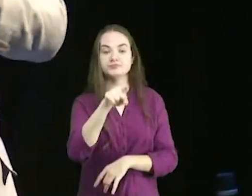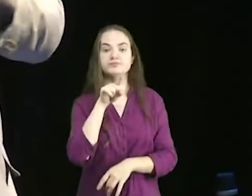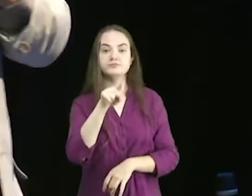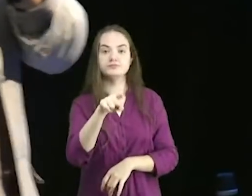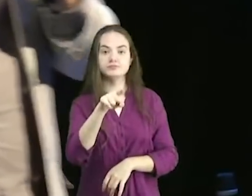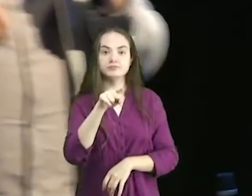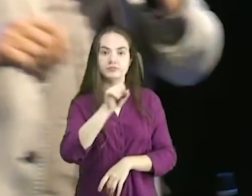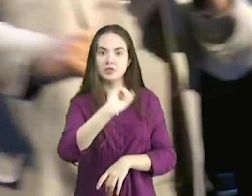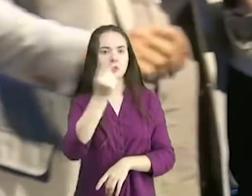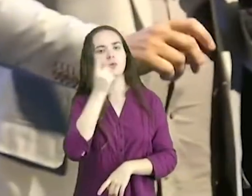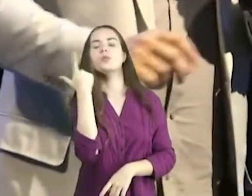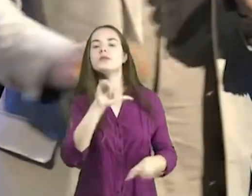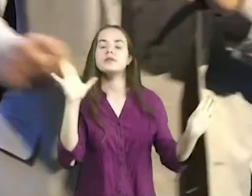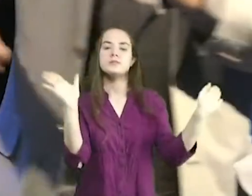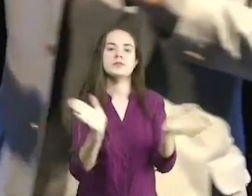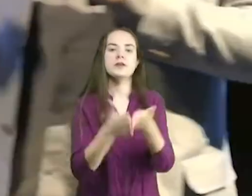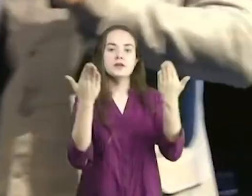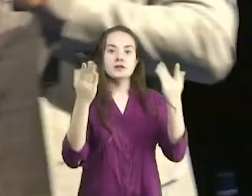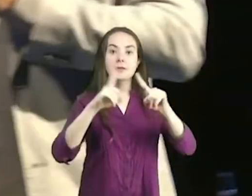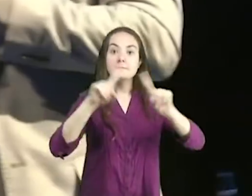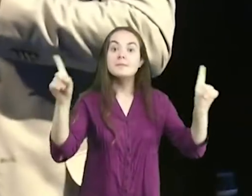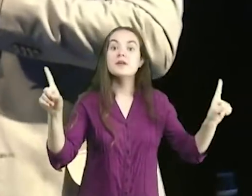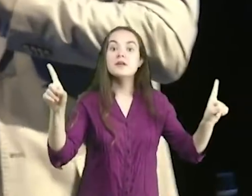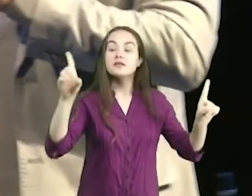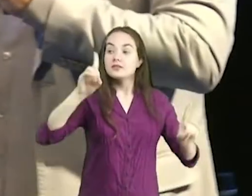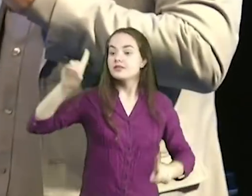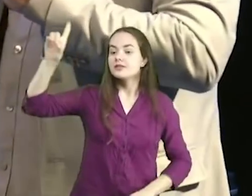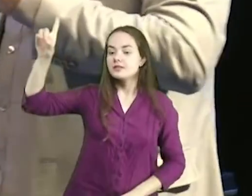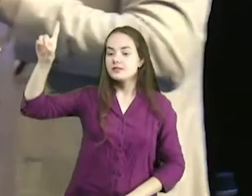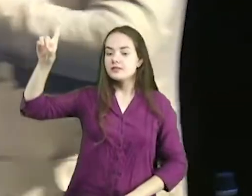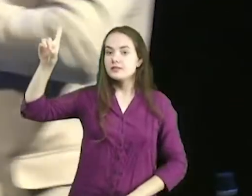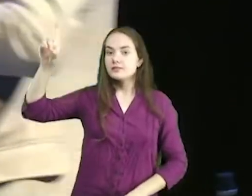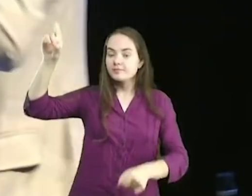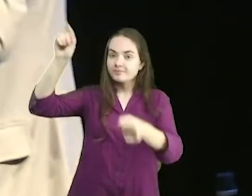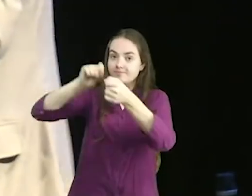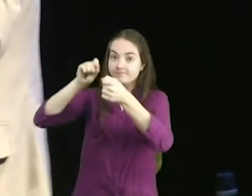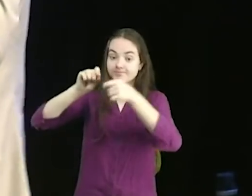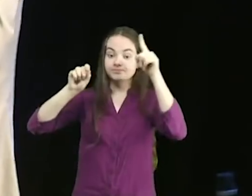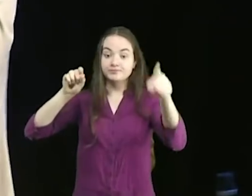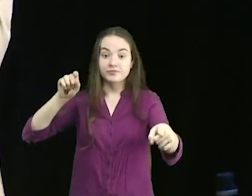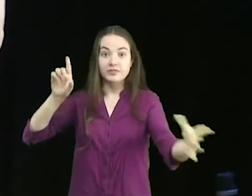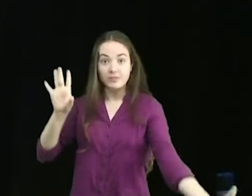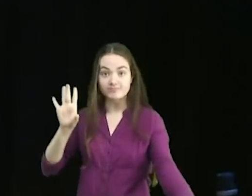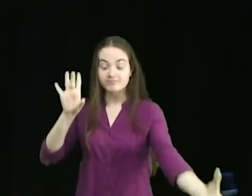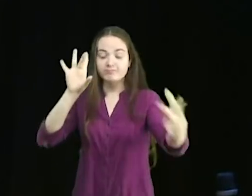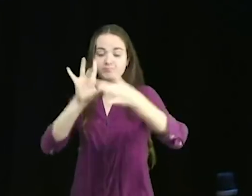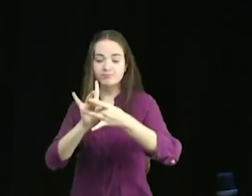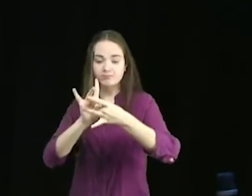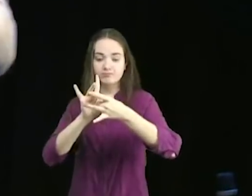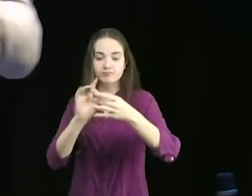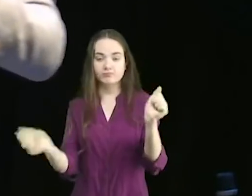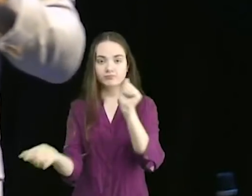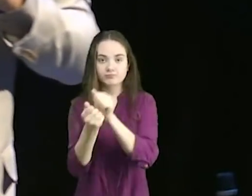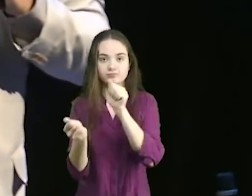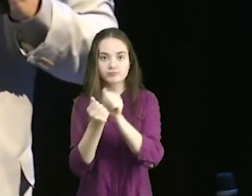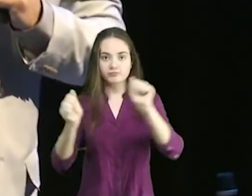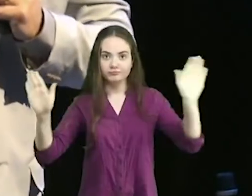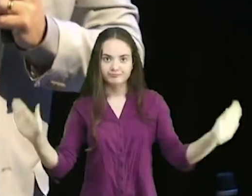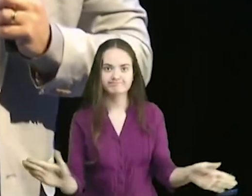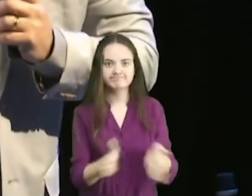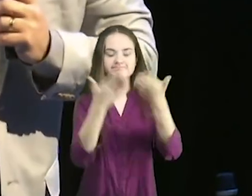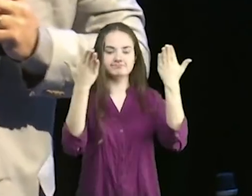do sobrenatural, mas Deus faz você participar do